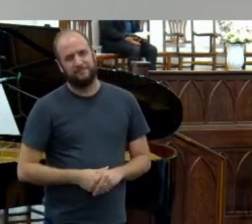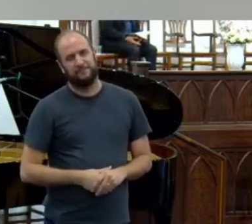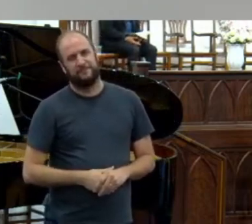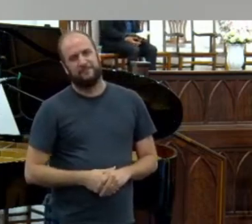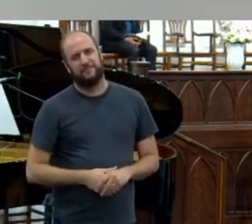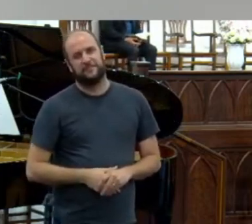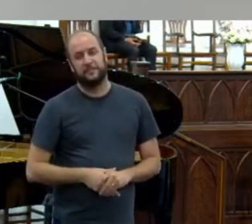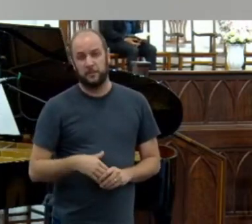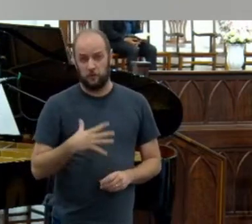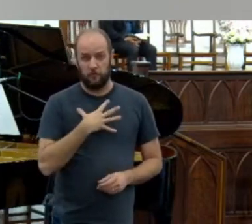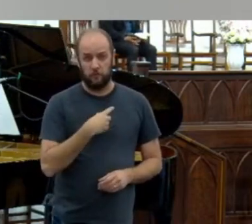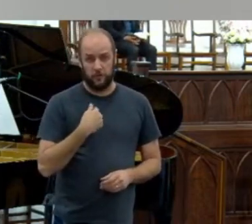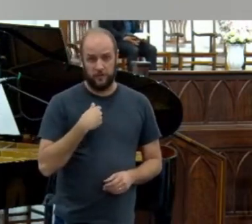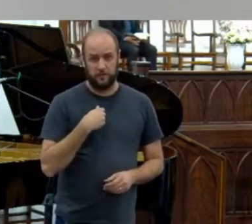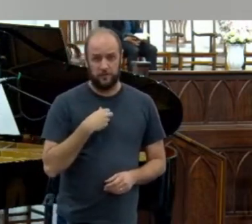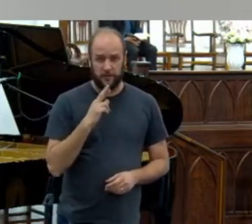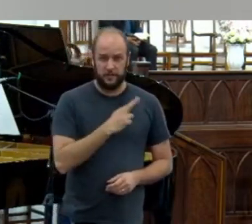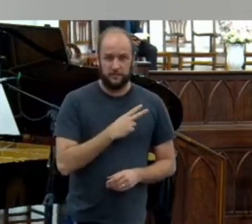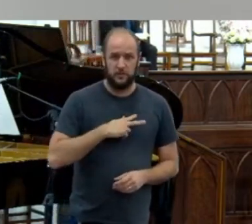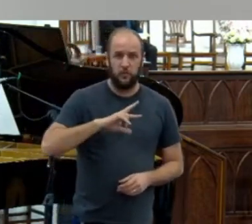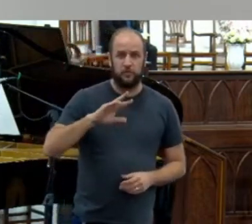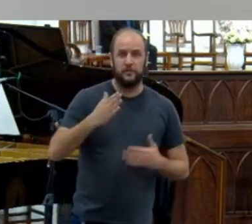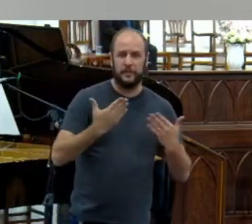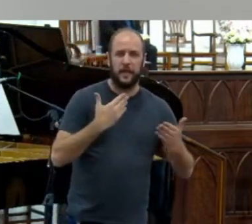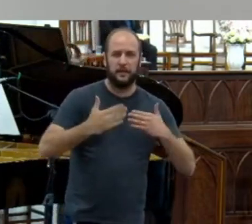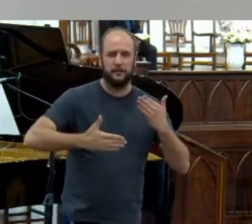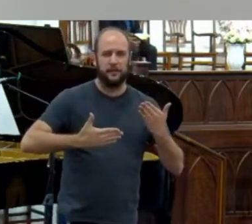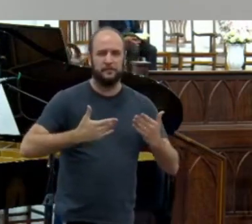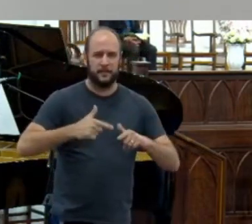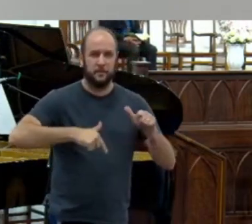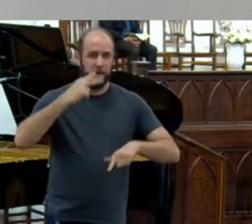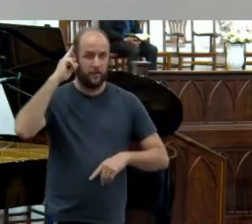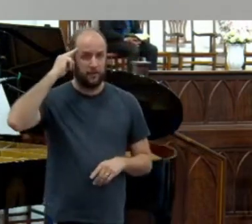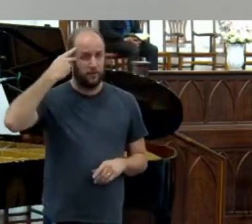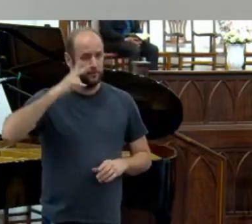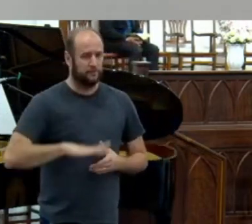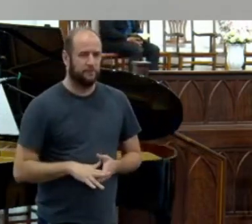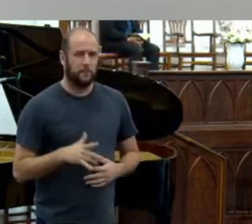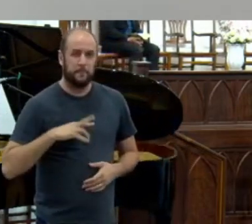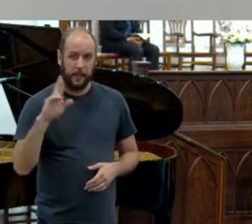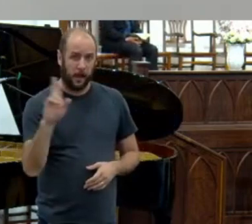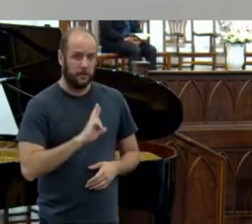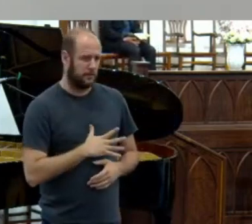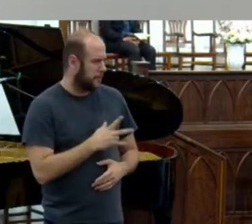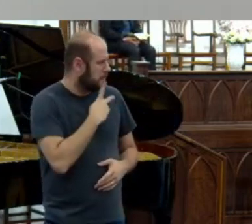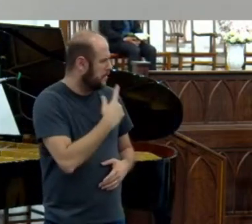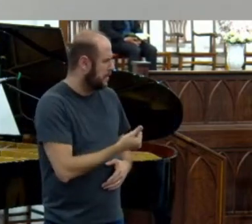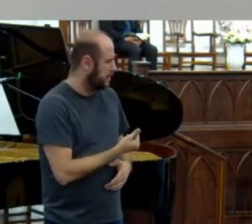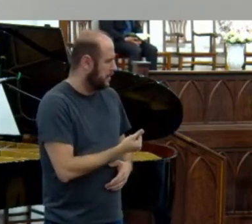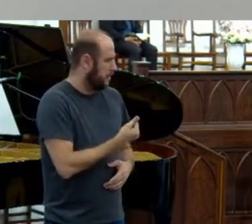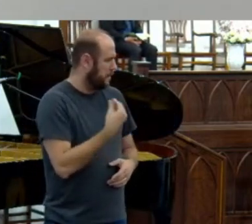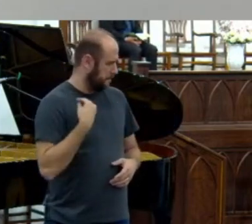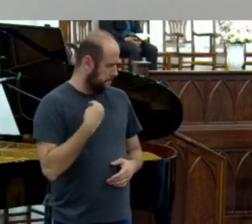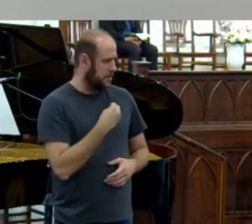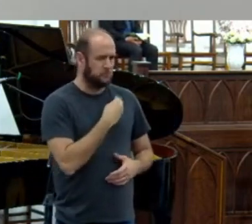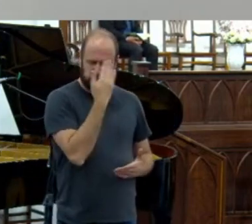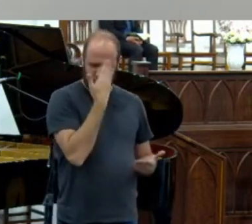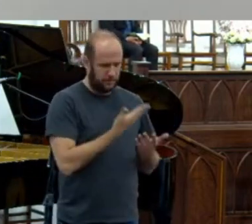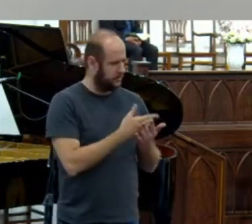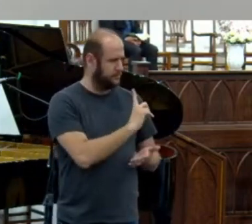Então minha filha falou assim, ela é neurologista. Eu falei, pai, os médicos são incrédulos